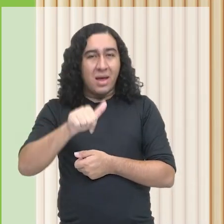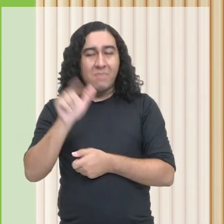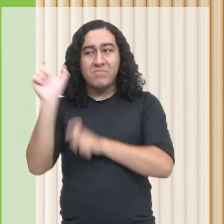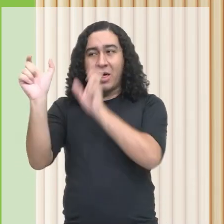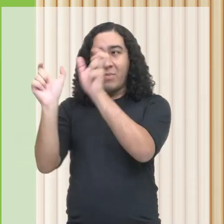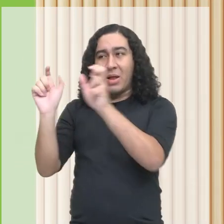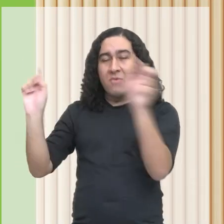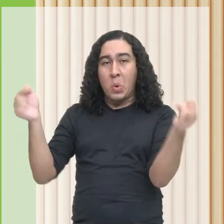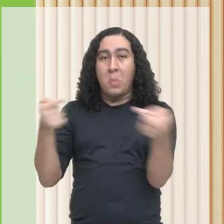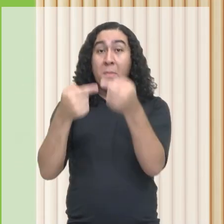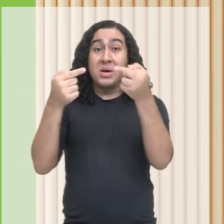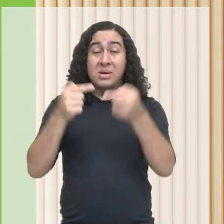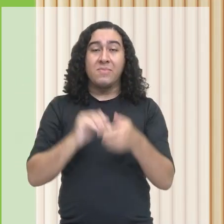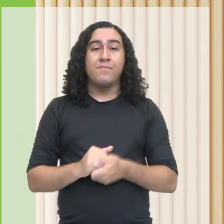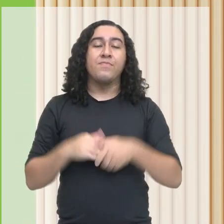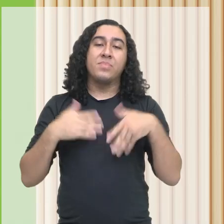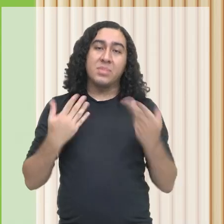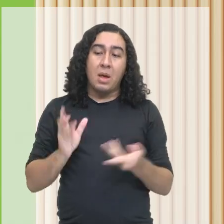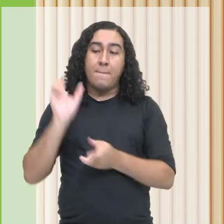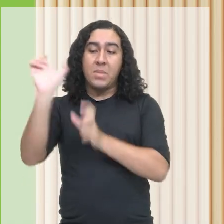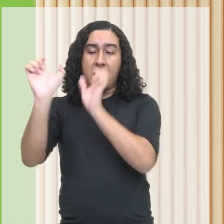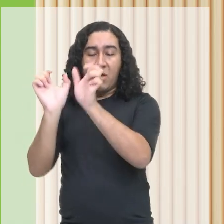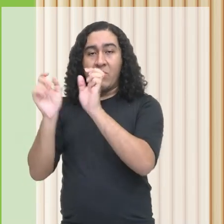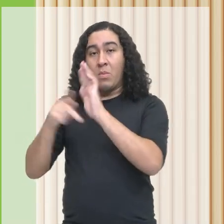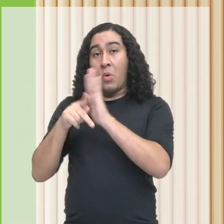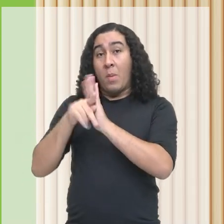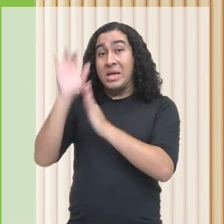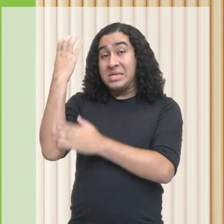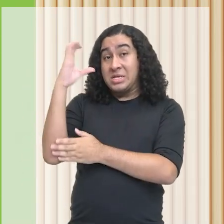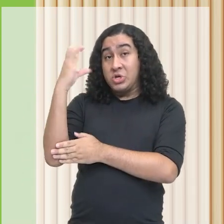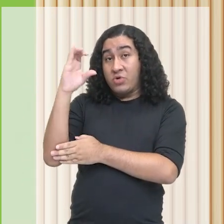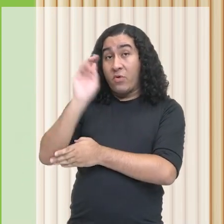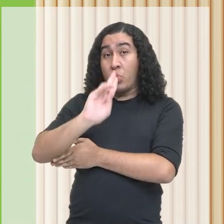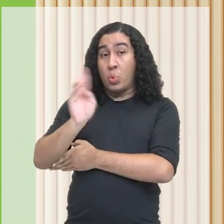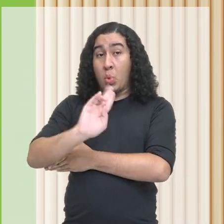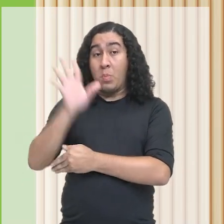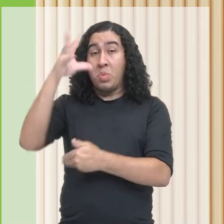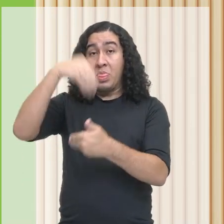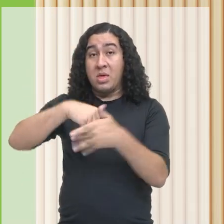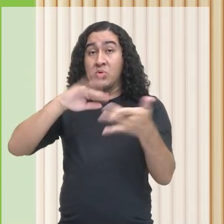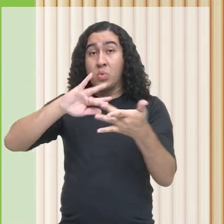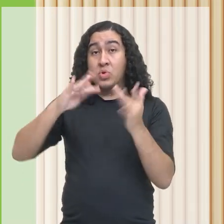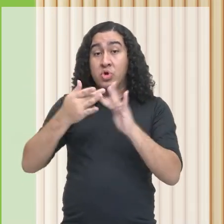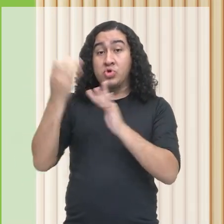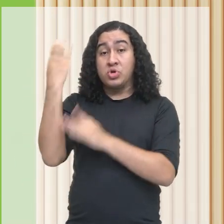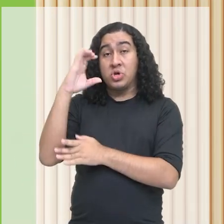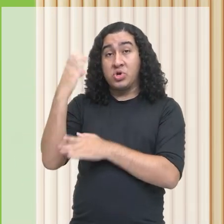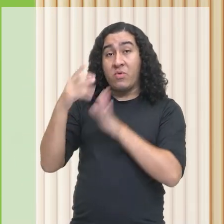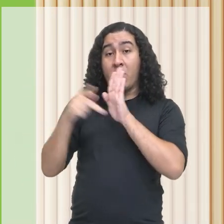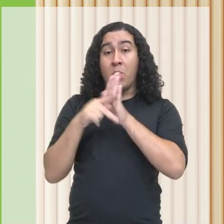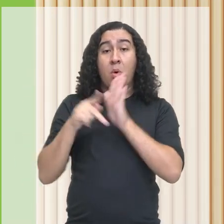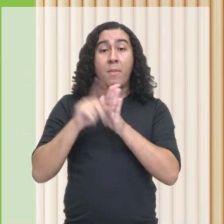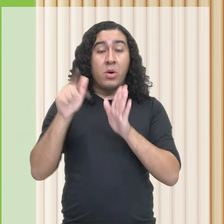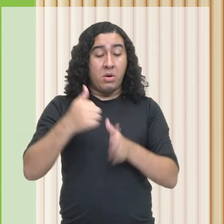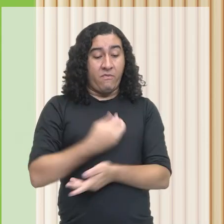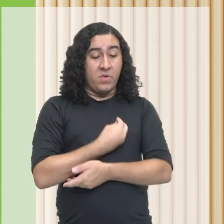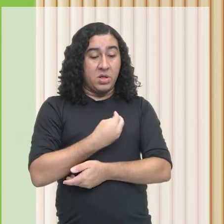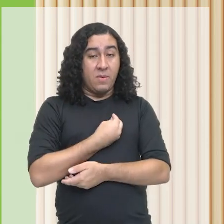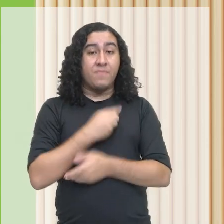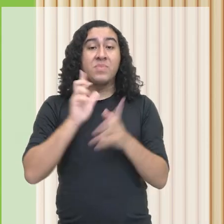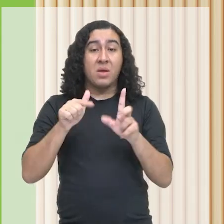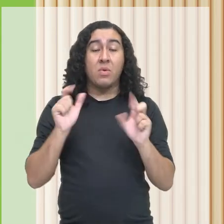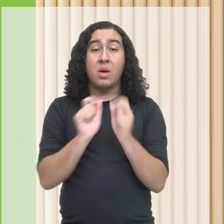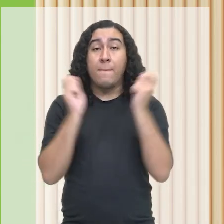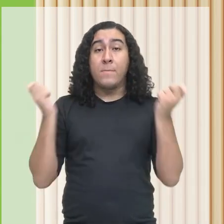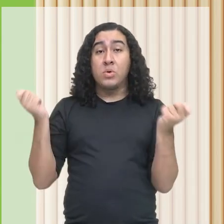manga. Então, a nomenclatura científica, o nome científico dado às espécies, foi a